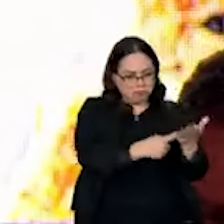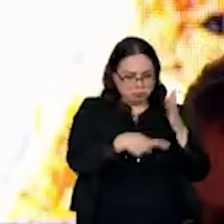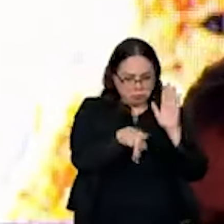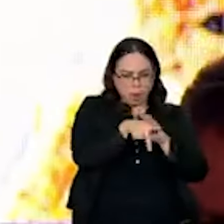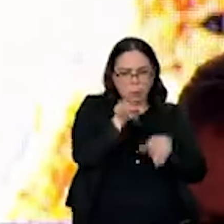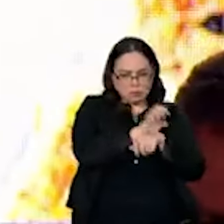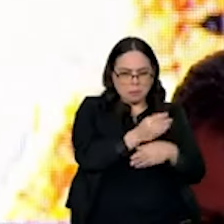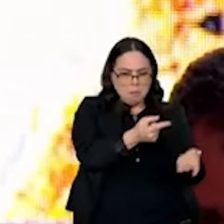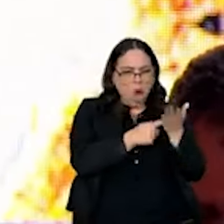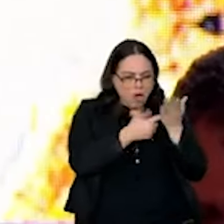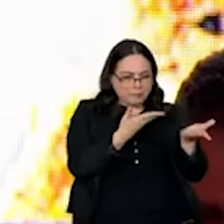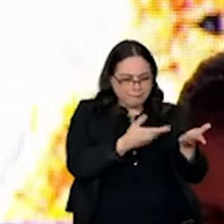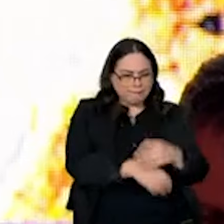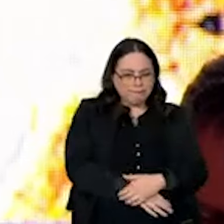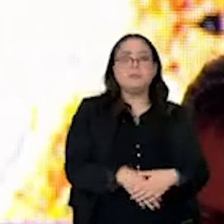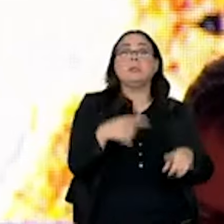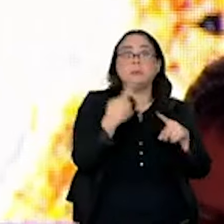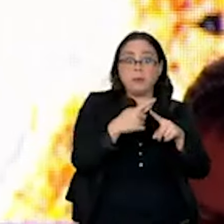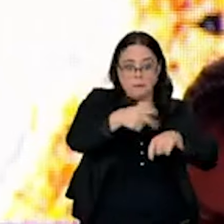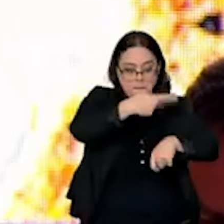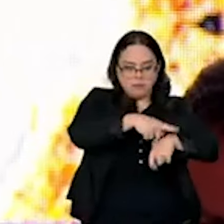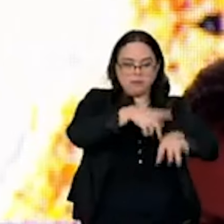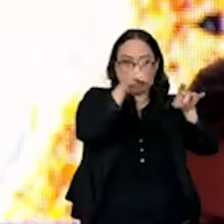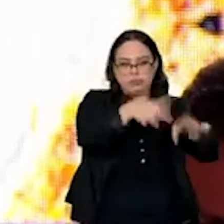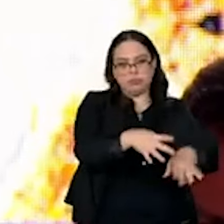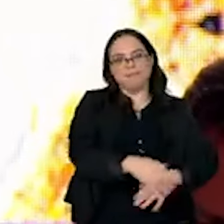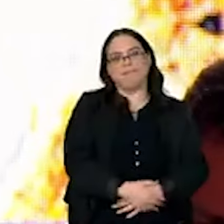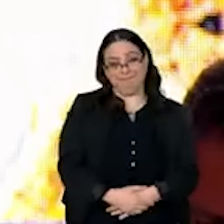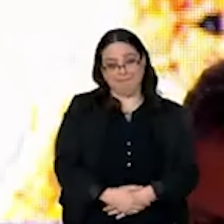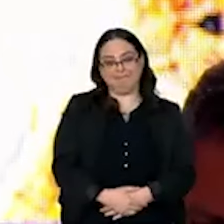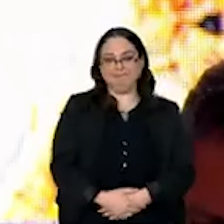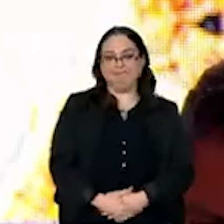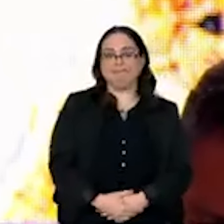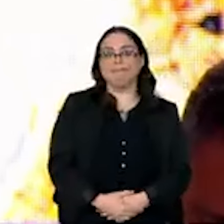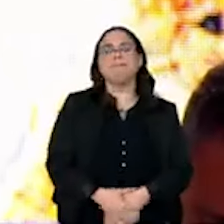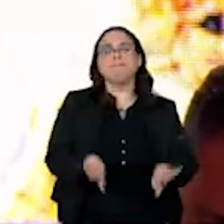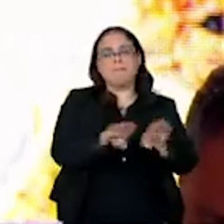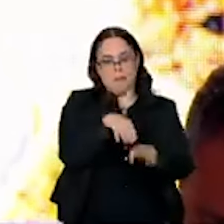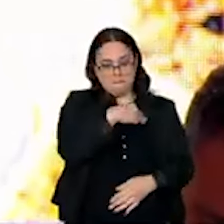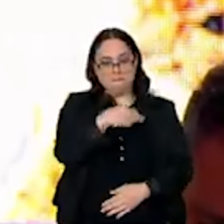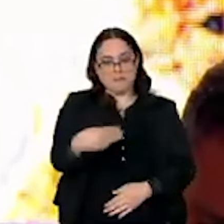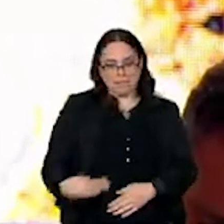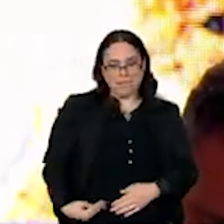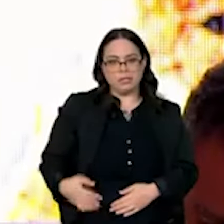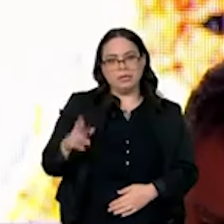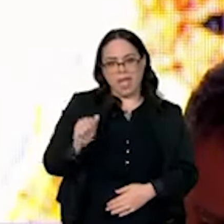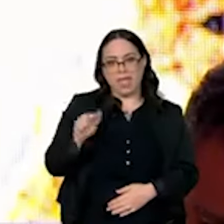estado, porque esse país foi abandonado. O ministro Renan,